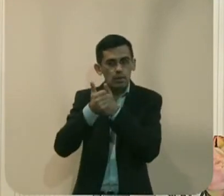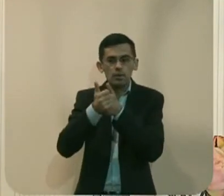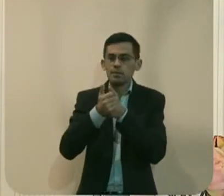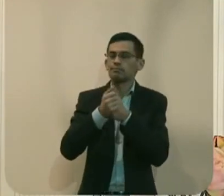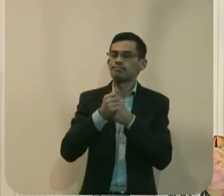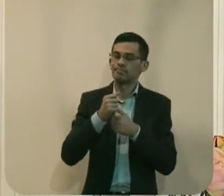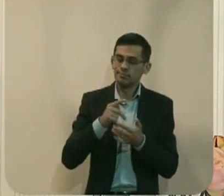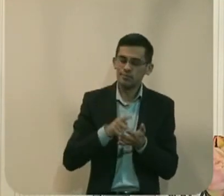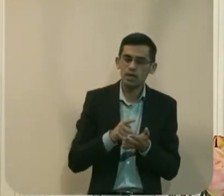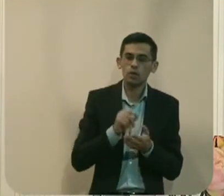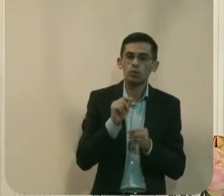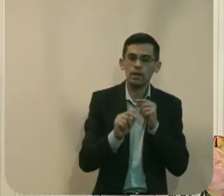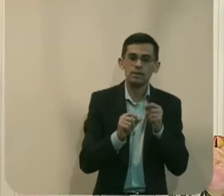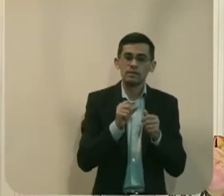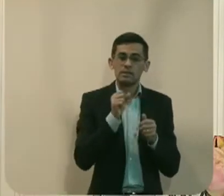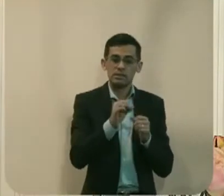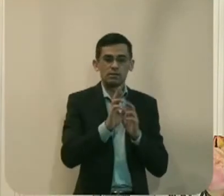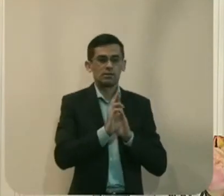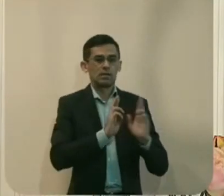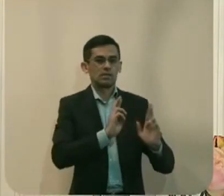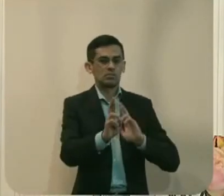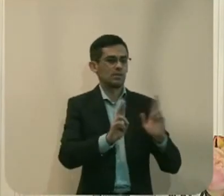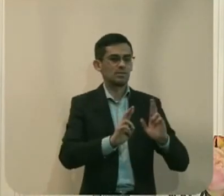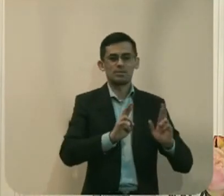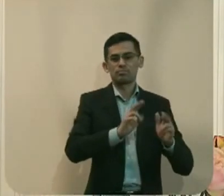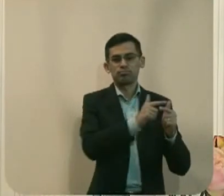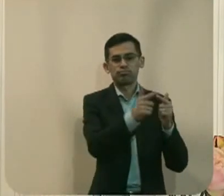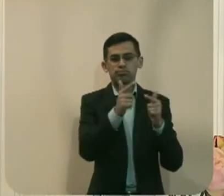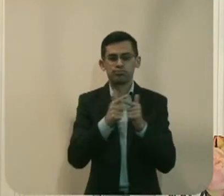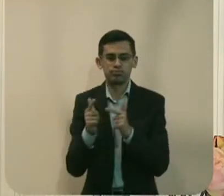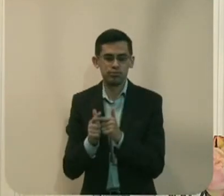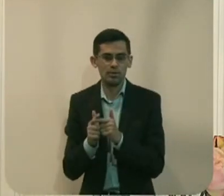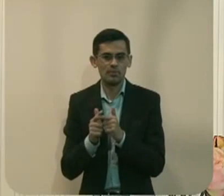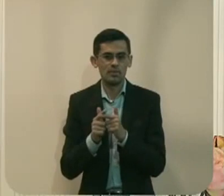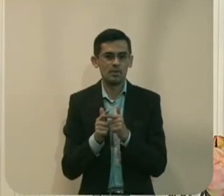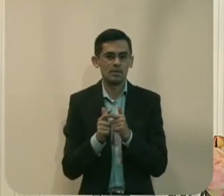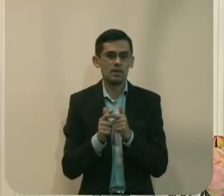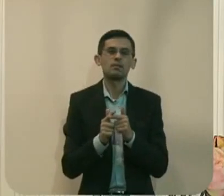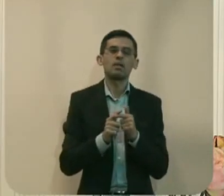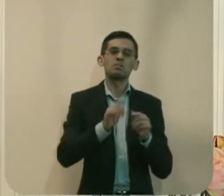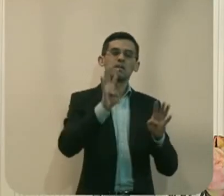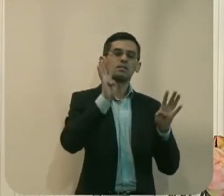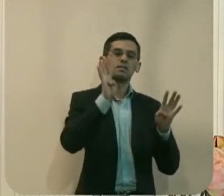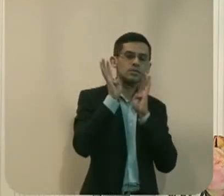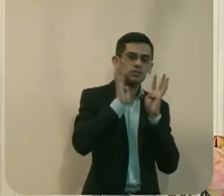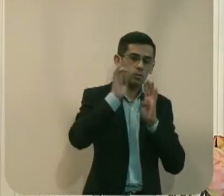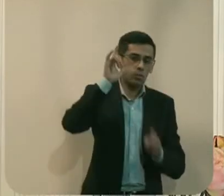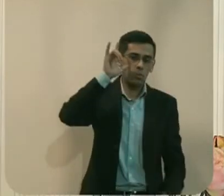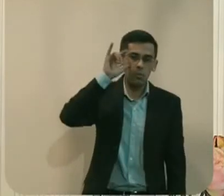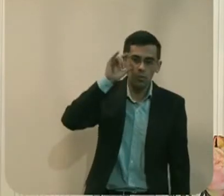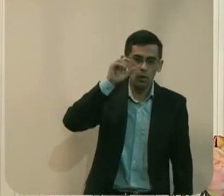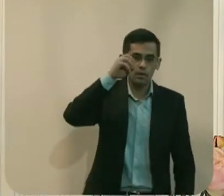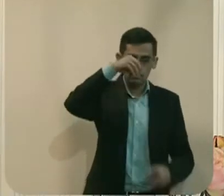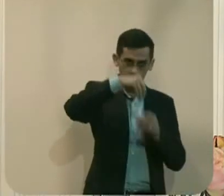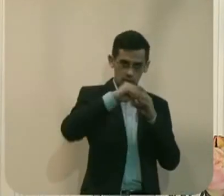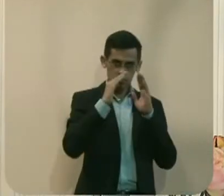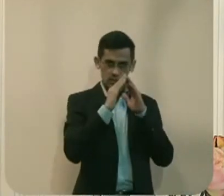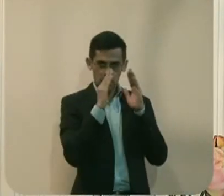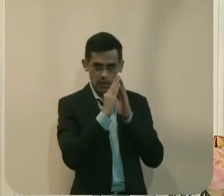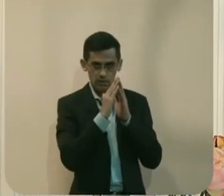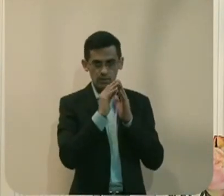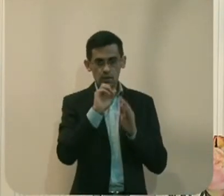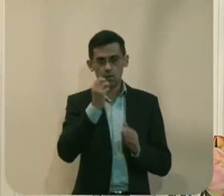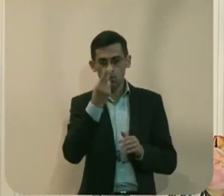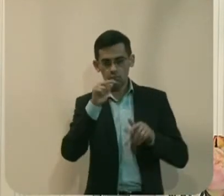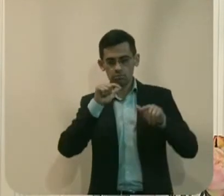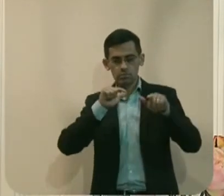ter certeza que os seus relacionamentos vão ser estressados. Quer seja na mídia social, quer seja lá na sua casa, quer seja